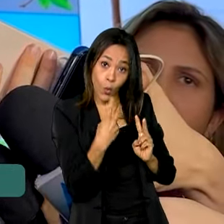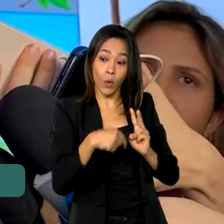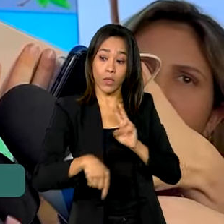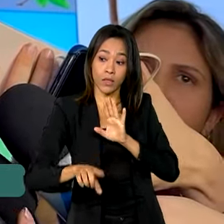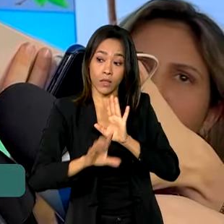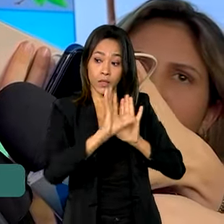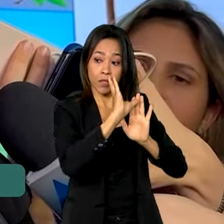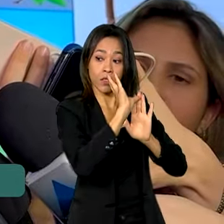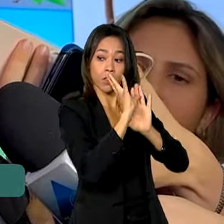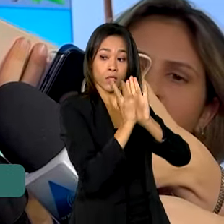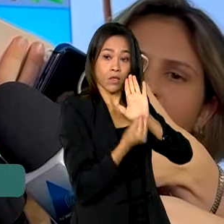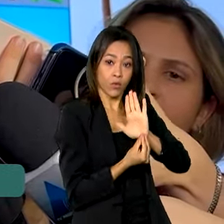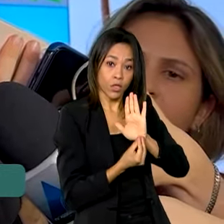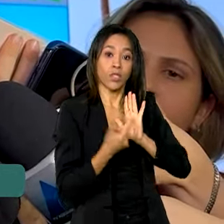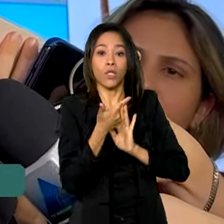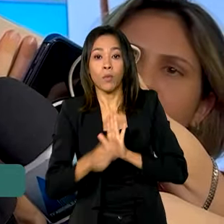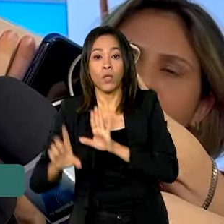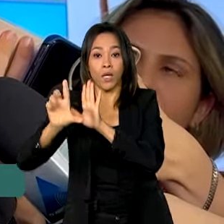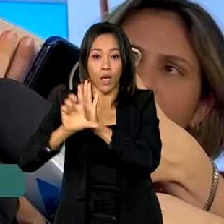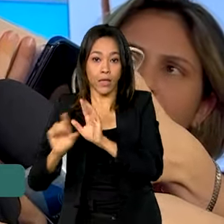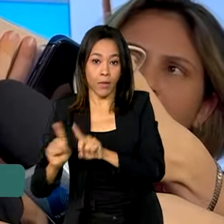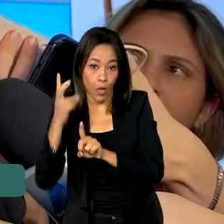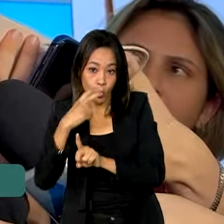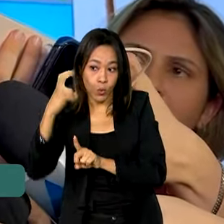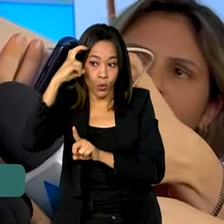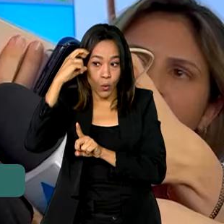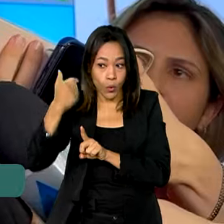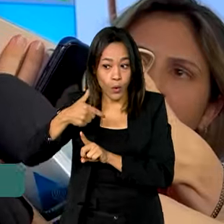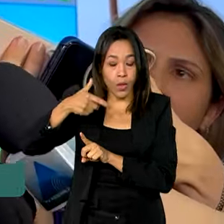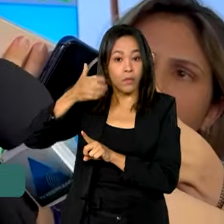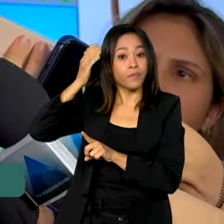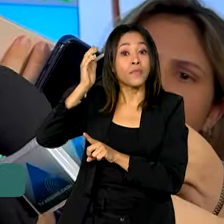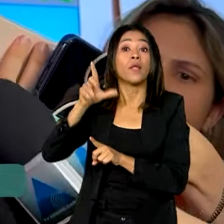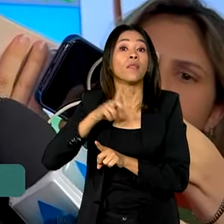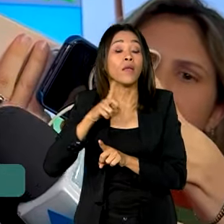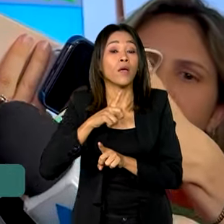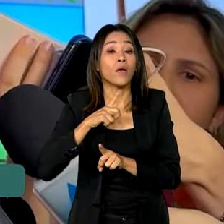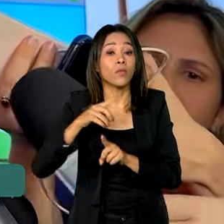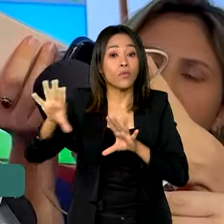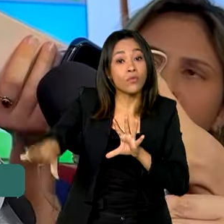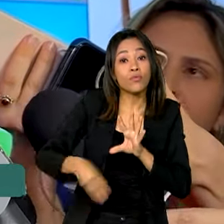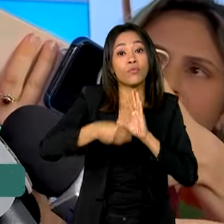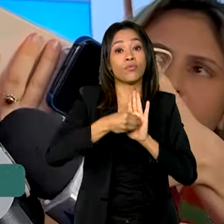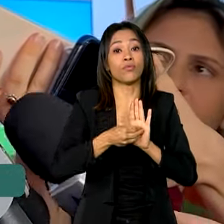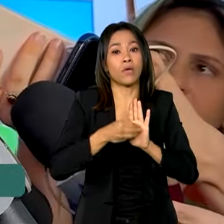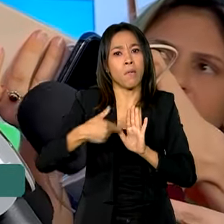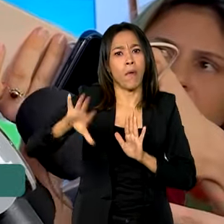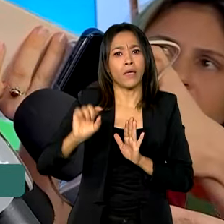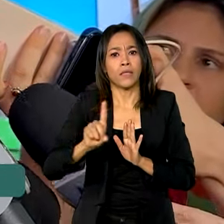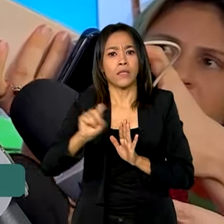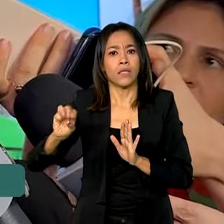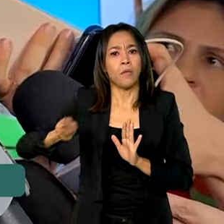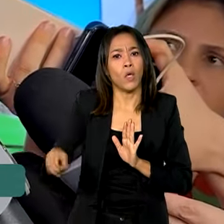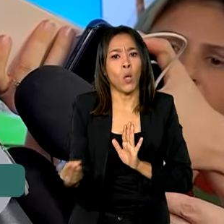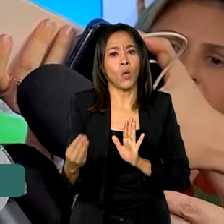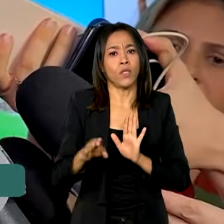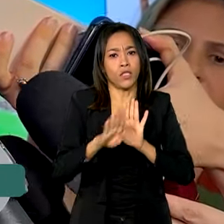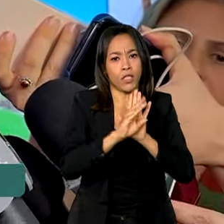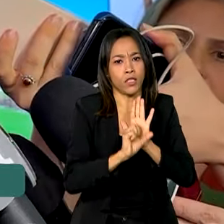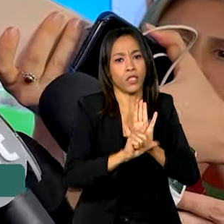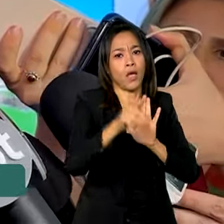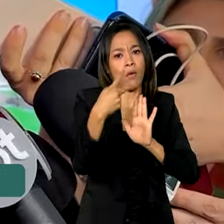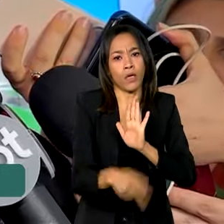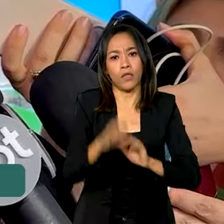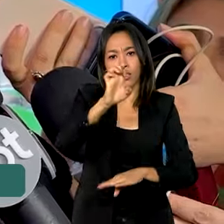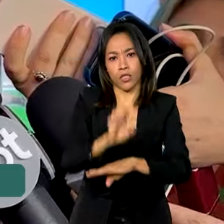Governo Federal nós já estamos investindo mais de 100 milhões de reais em editais em parcerias com Governo do Estado com os municípios aqui no Estado do Rio